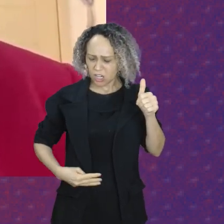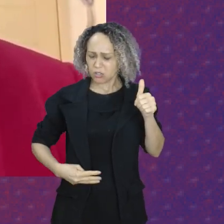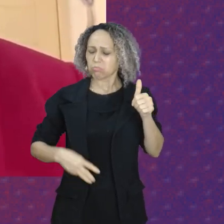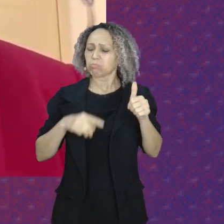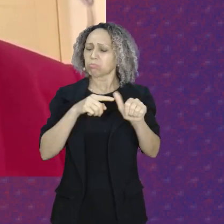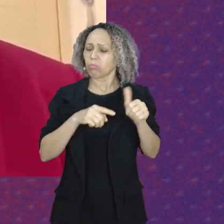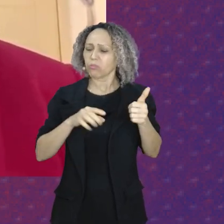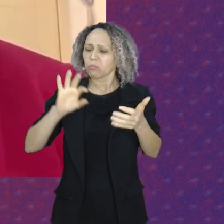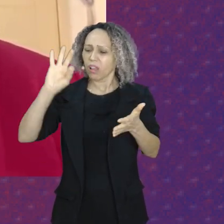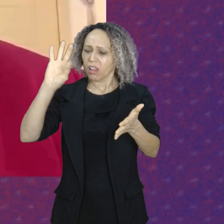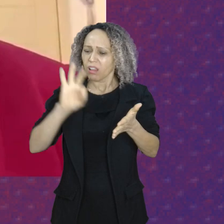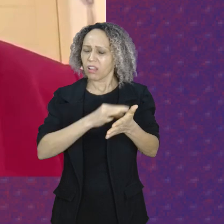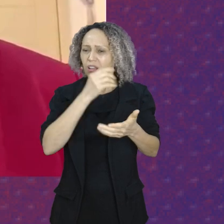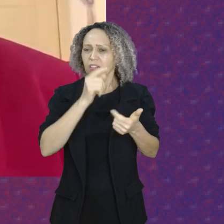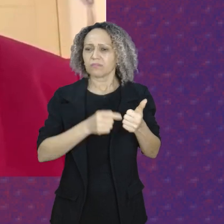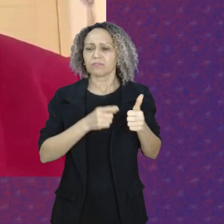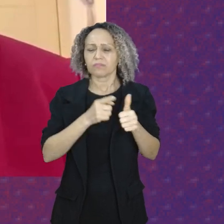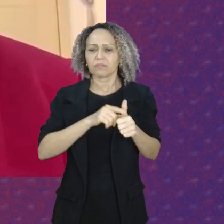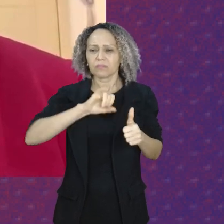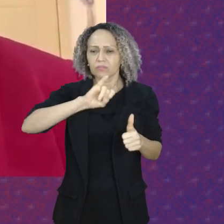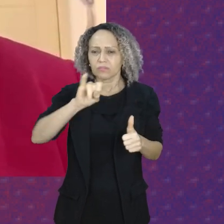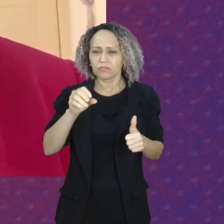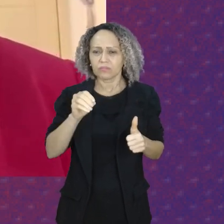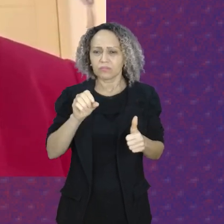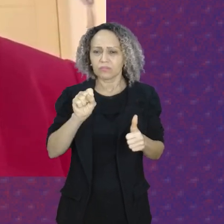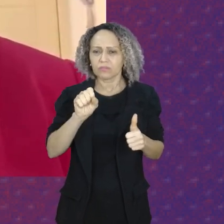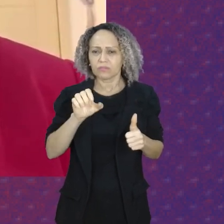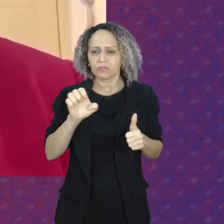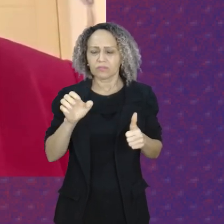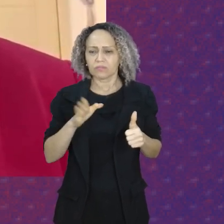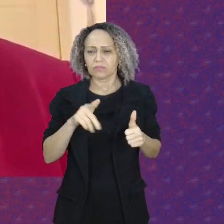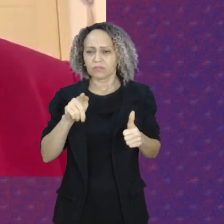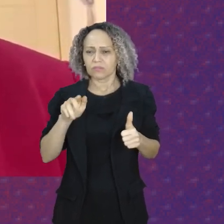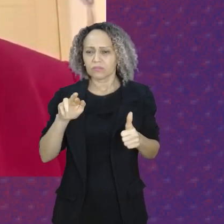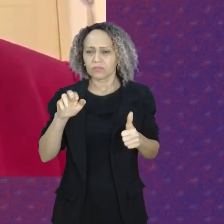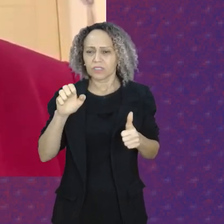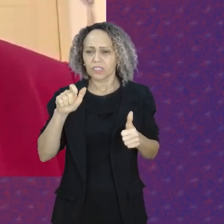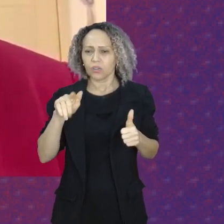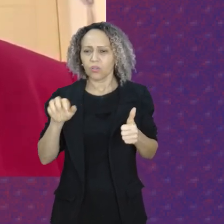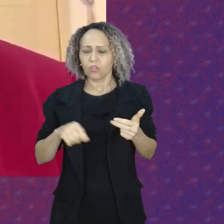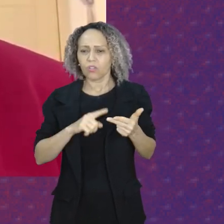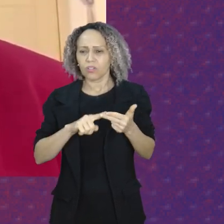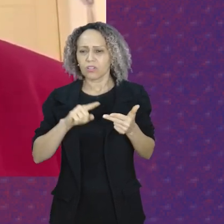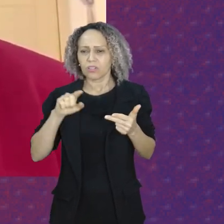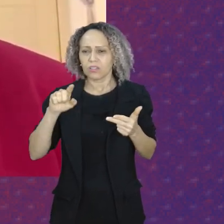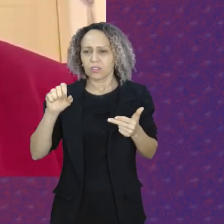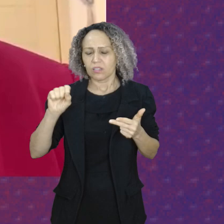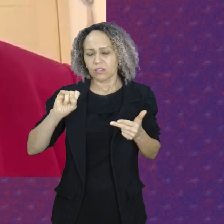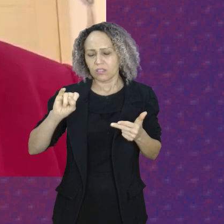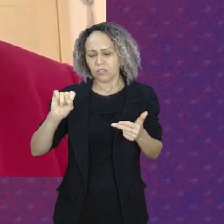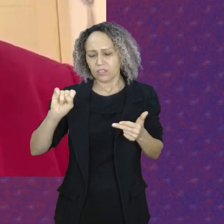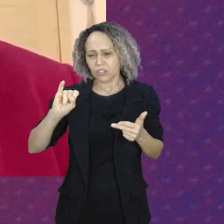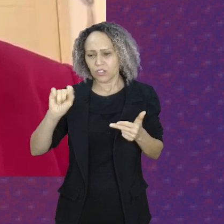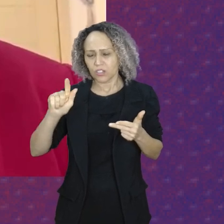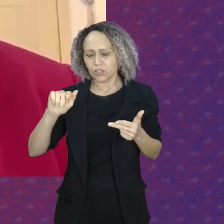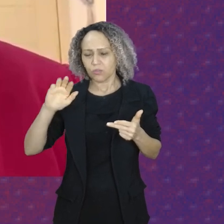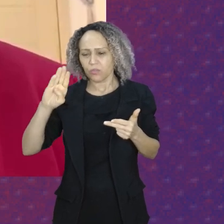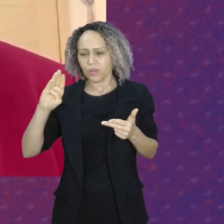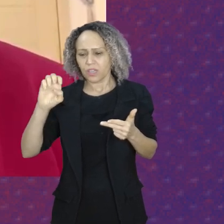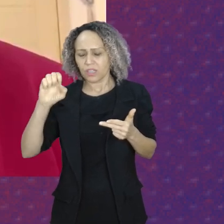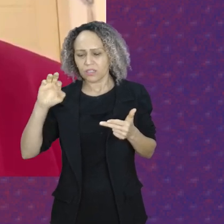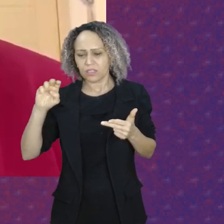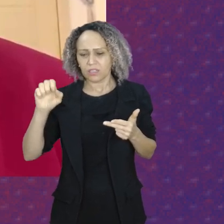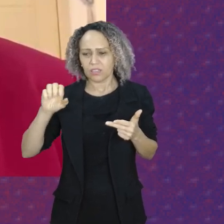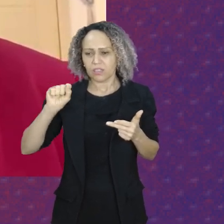registrar, foi o José Gregório, o Gilberto Saboia, o Paulo Sérgio Pinheiro, Neumário Miranda,